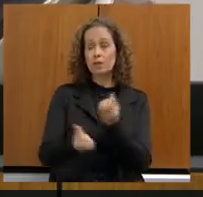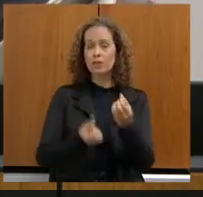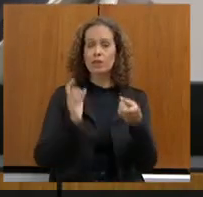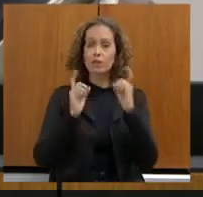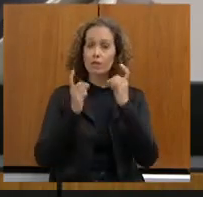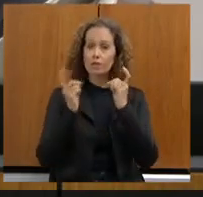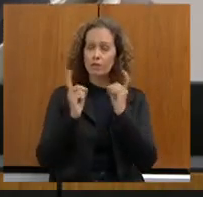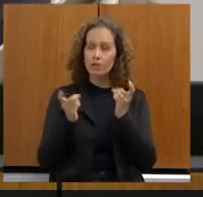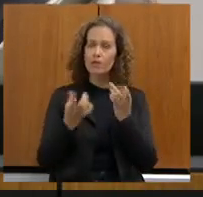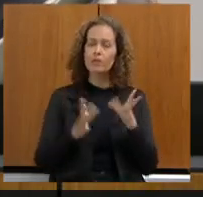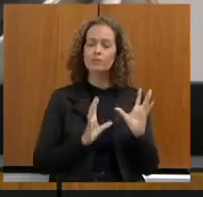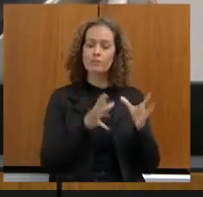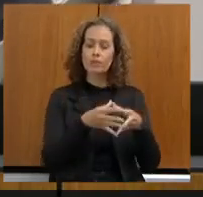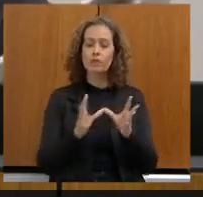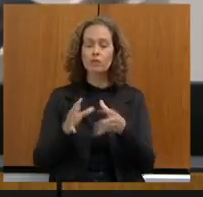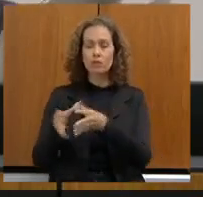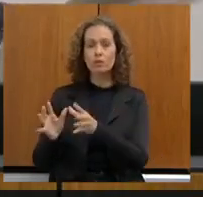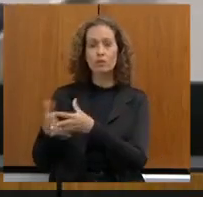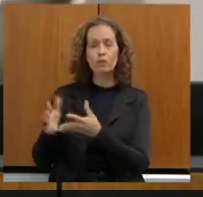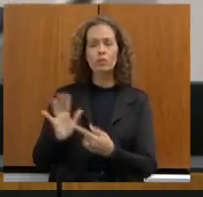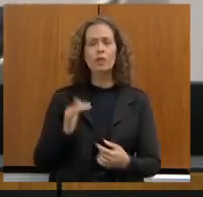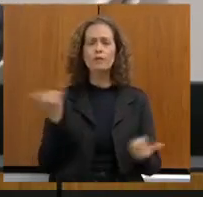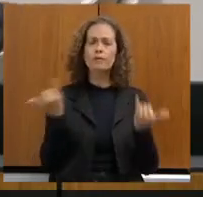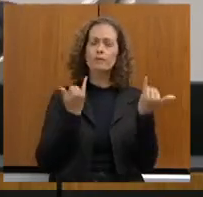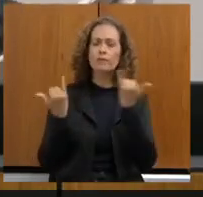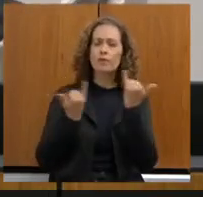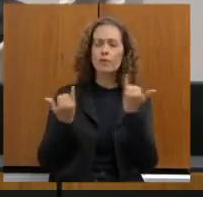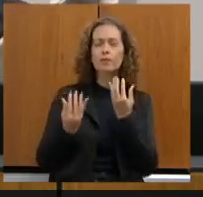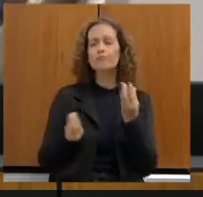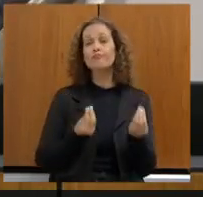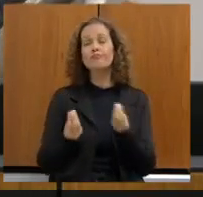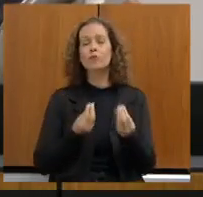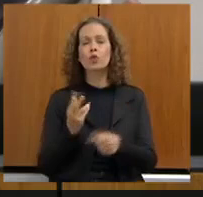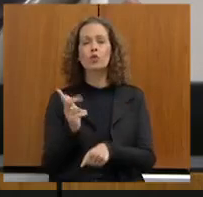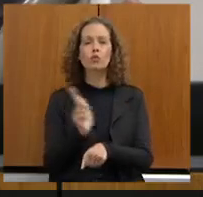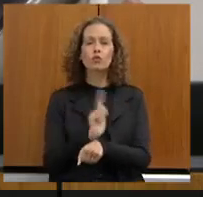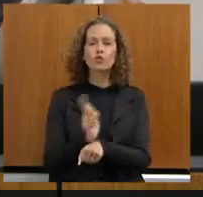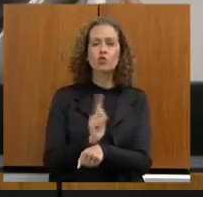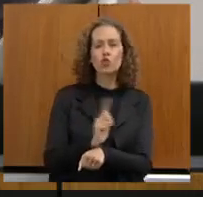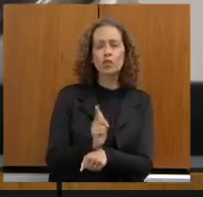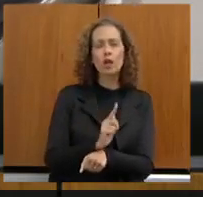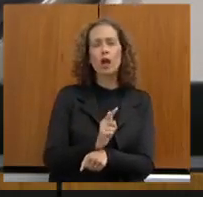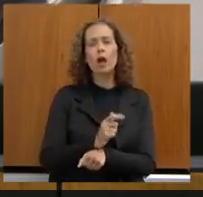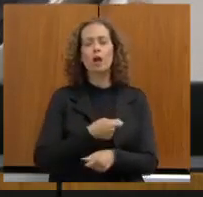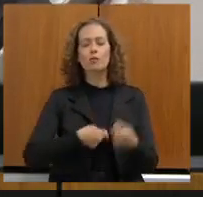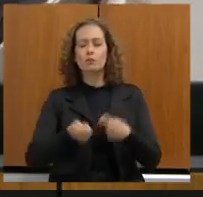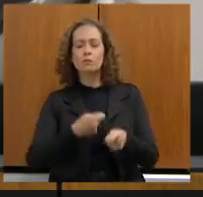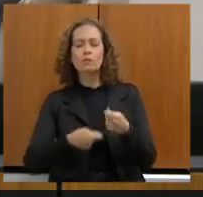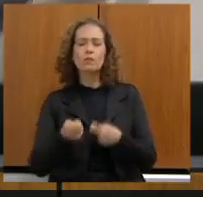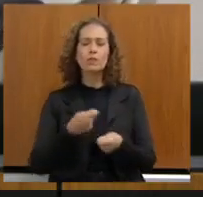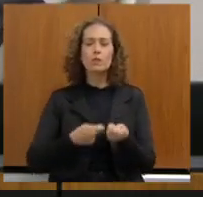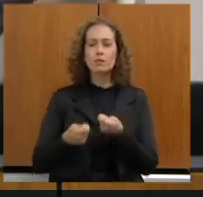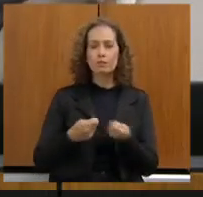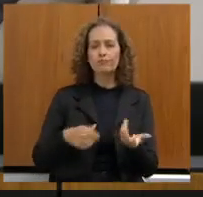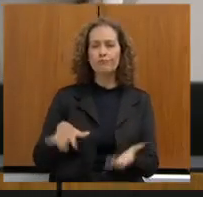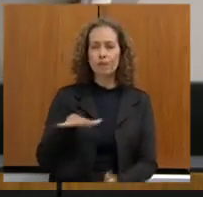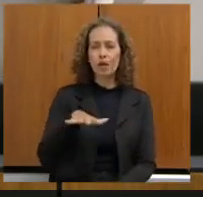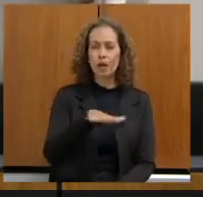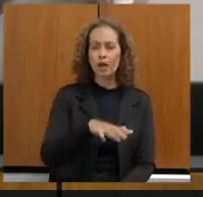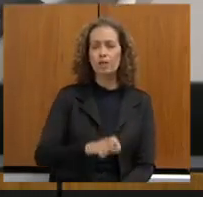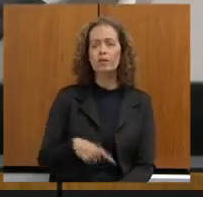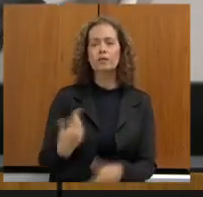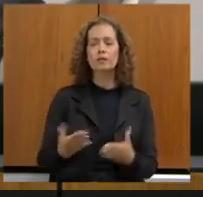reuniões das comissões da Assembleia para apresentar informações sobre a gestão de suas perspectivas respectivas áreas nessa edição